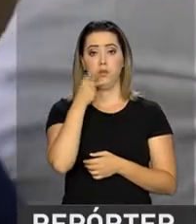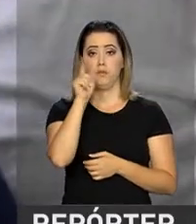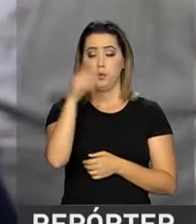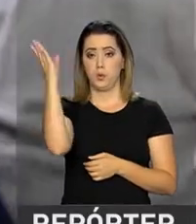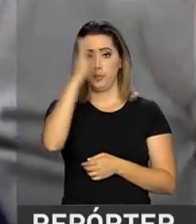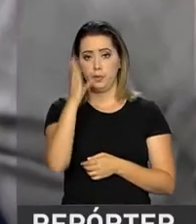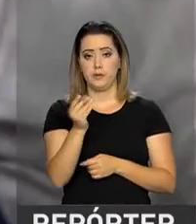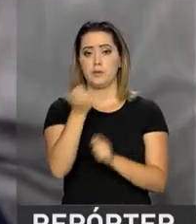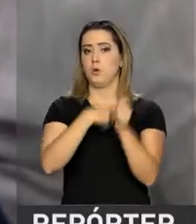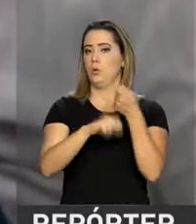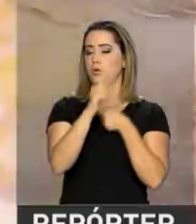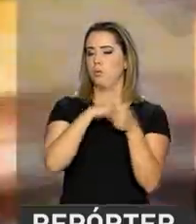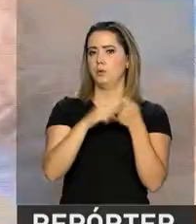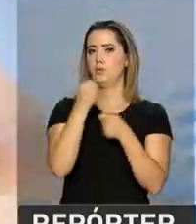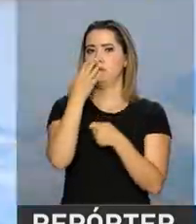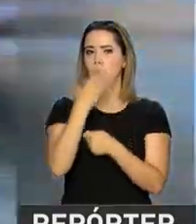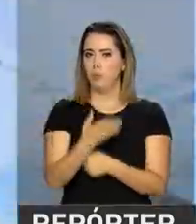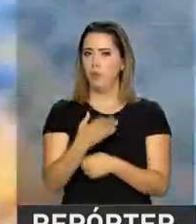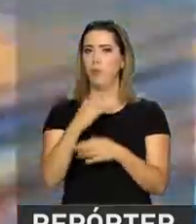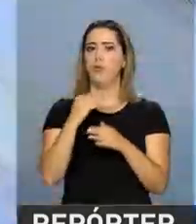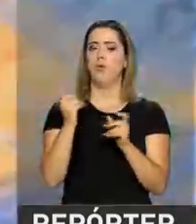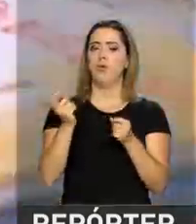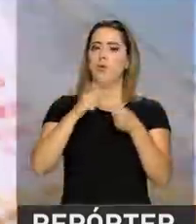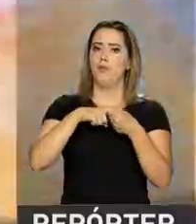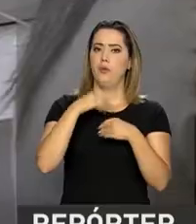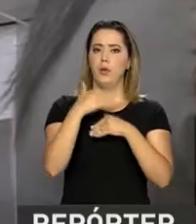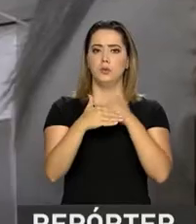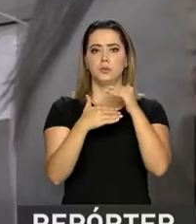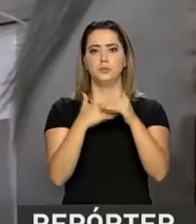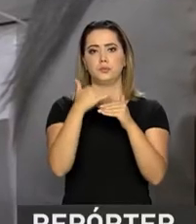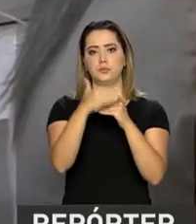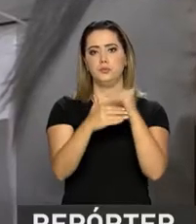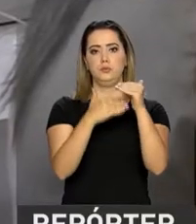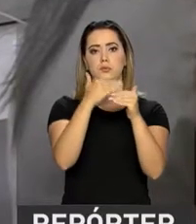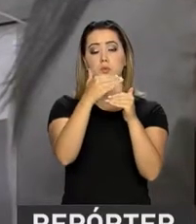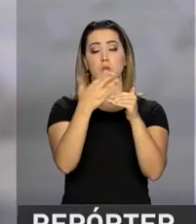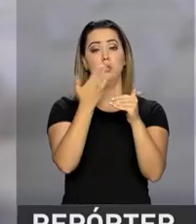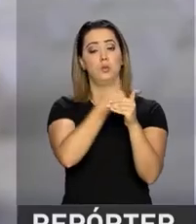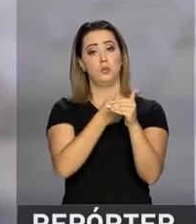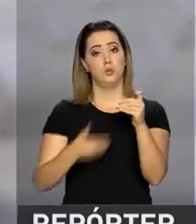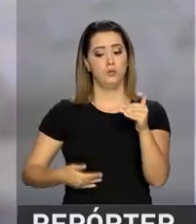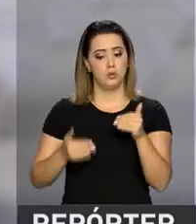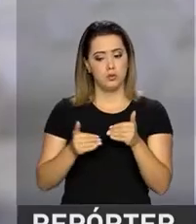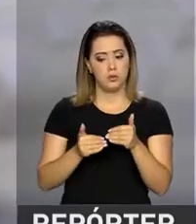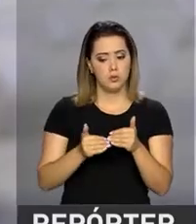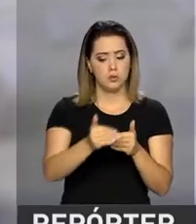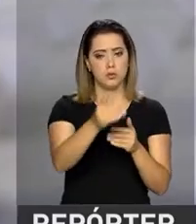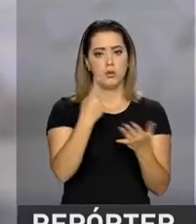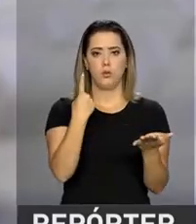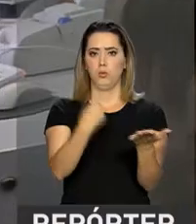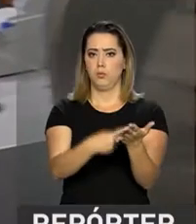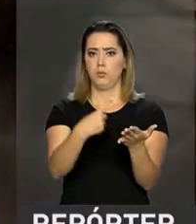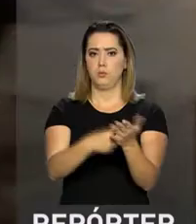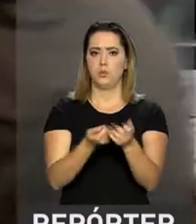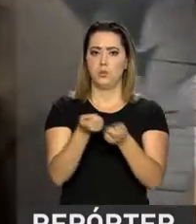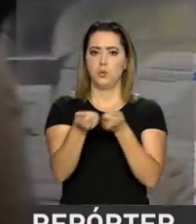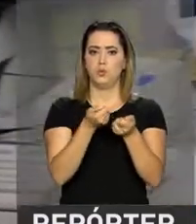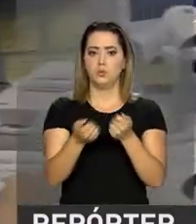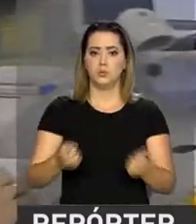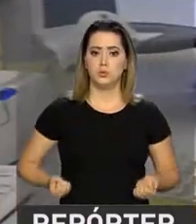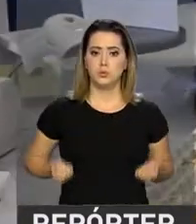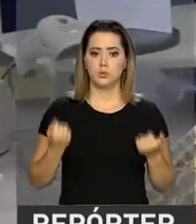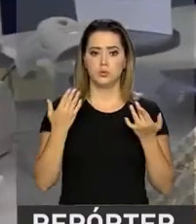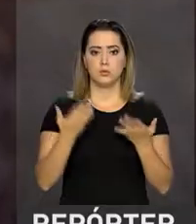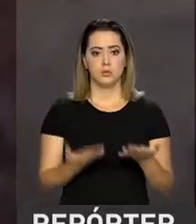que a economia dá sinais de que se estabilizou enquanto o governo segue comprometido com o controle dos gastos